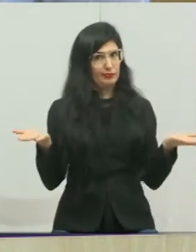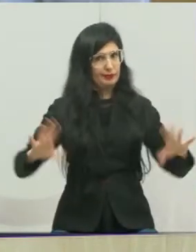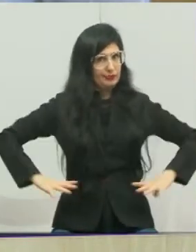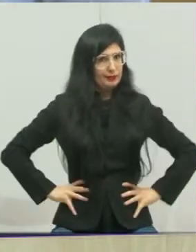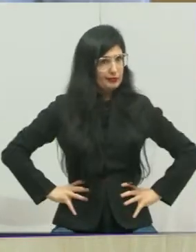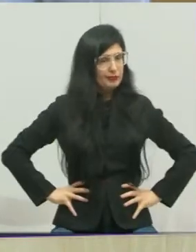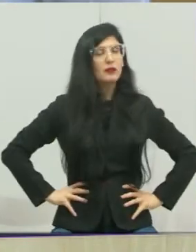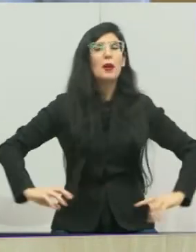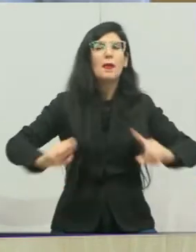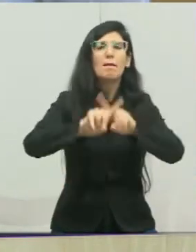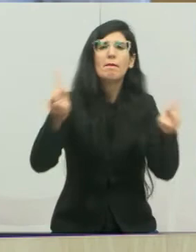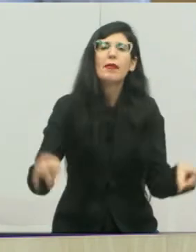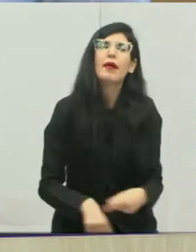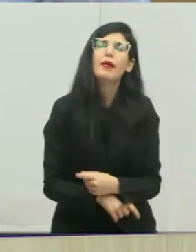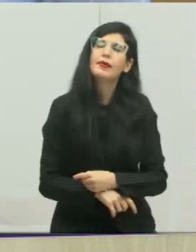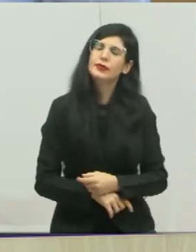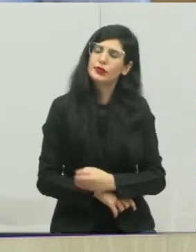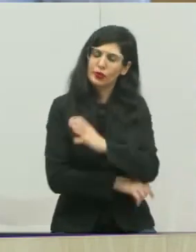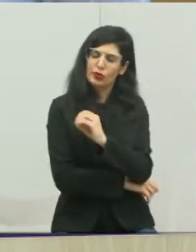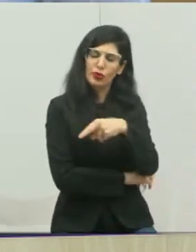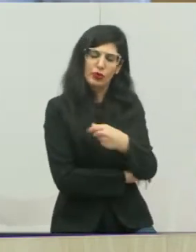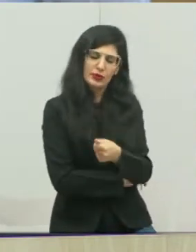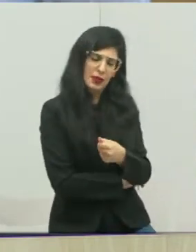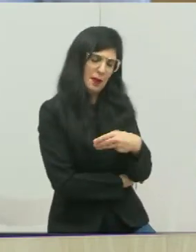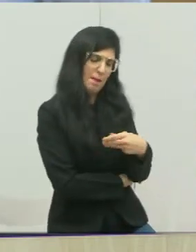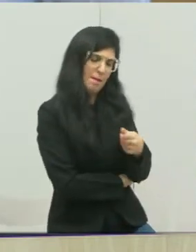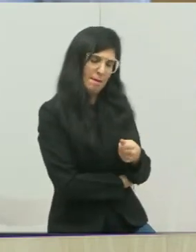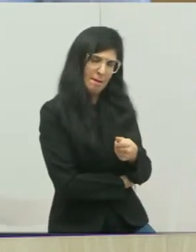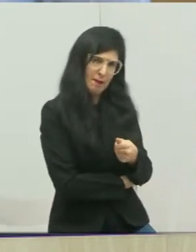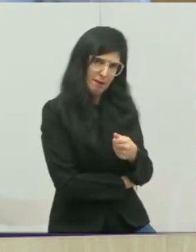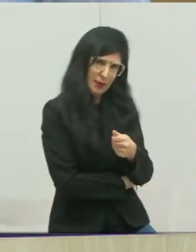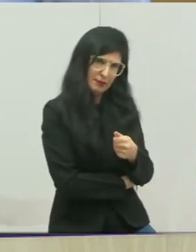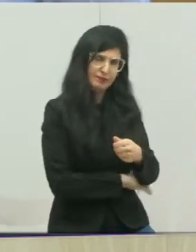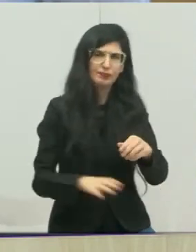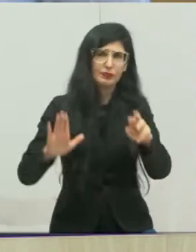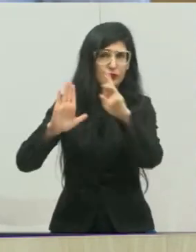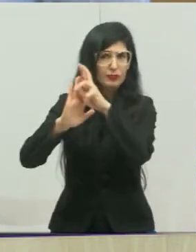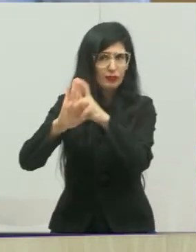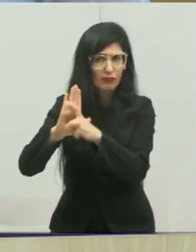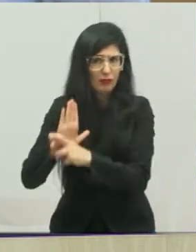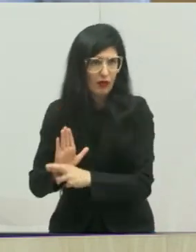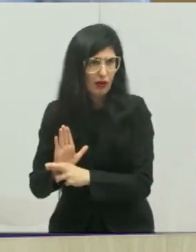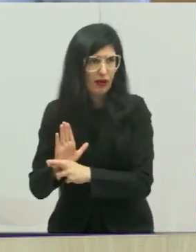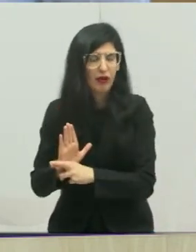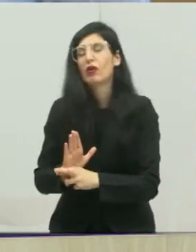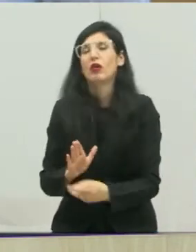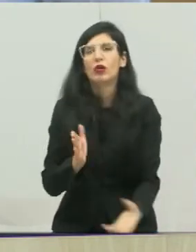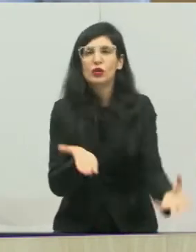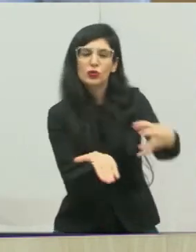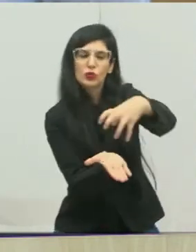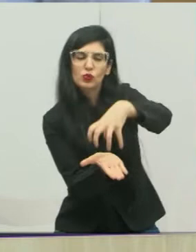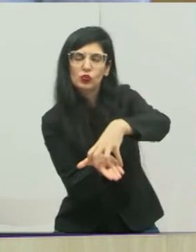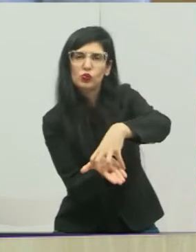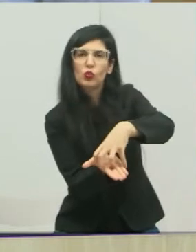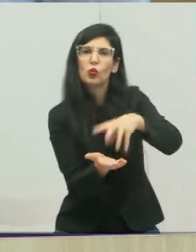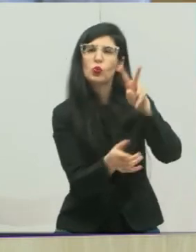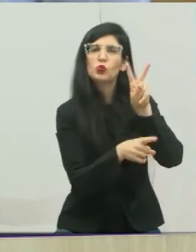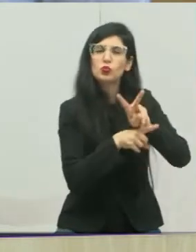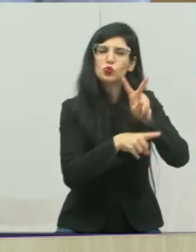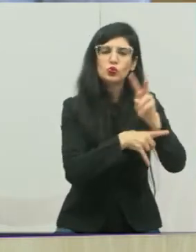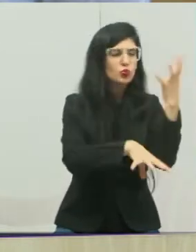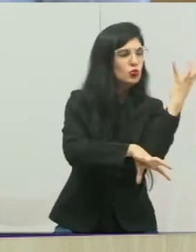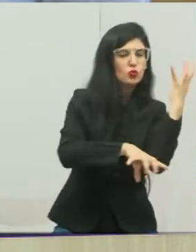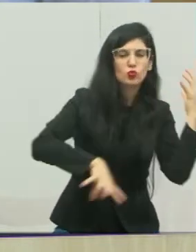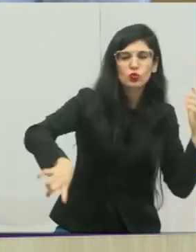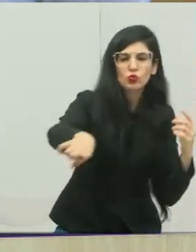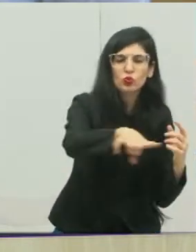resolução CONAMA, número 369, de 28 de março de 2006, que promove a competência do órgão ambiental municipal para a